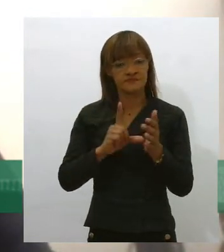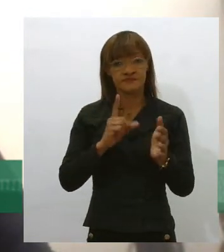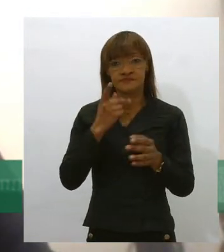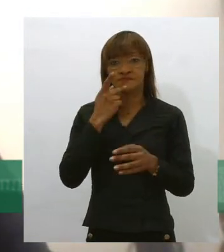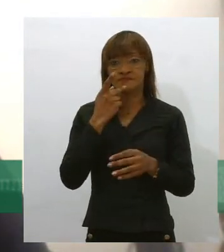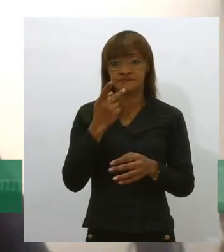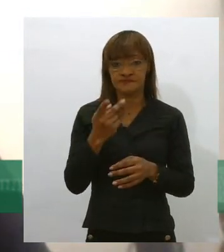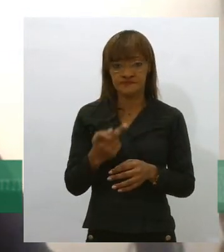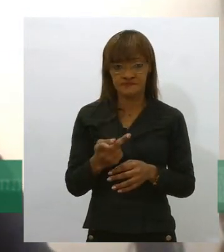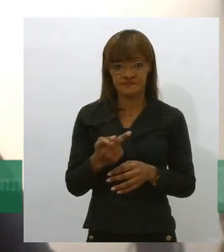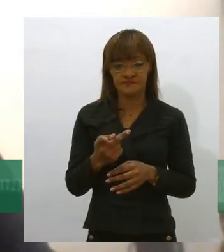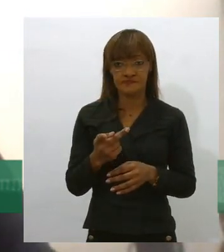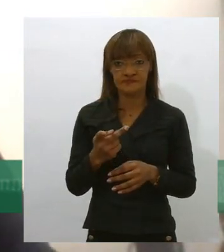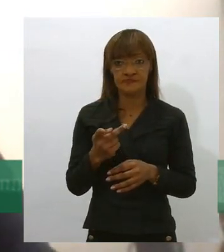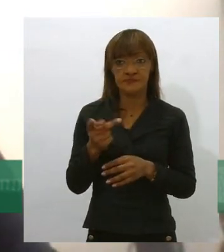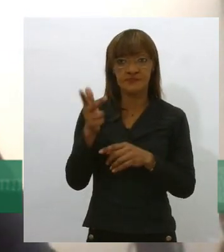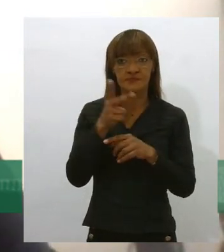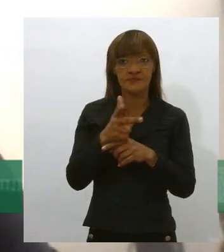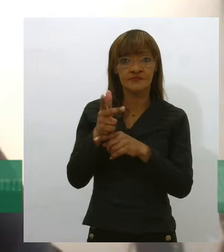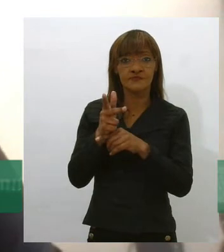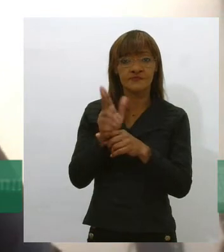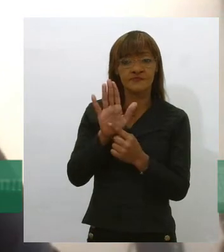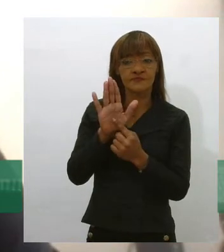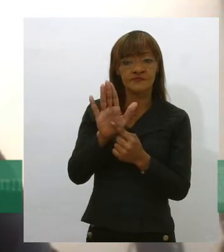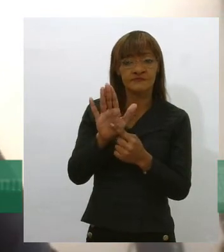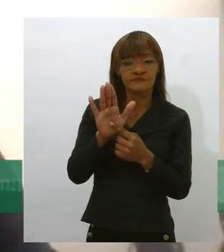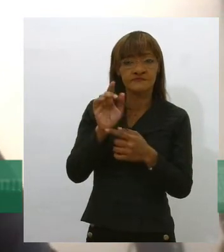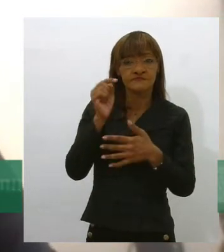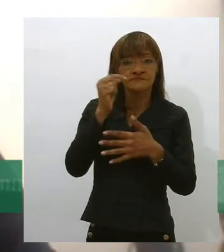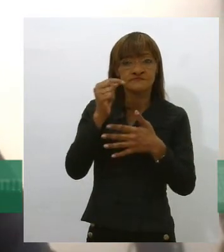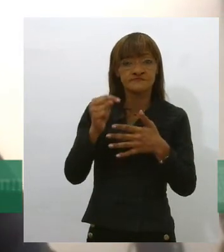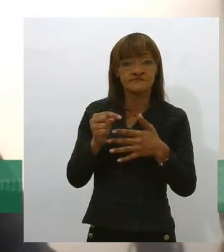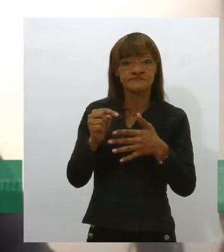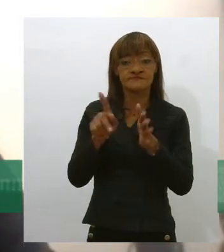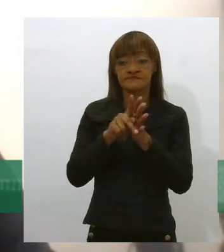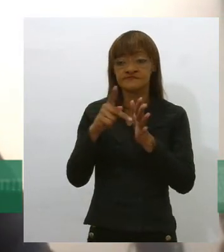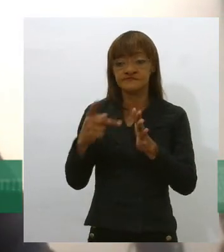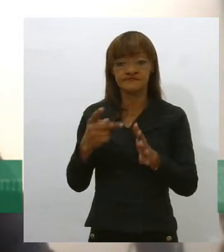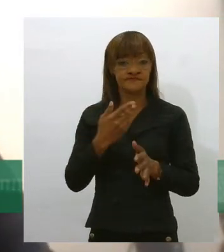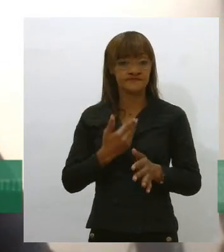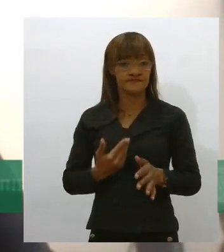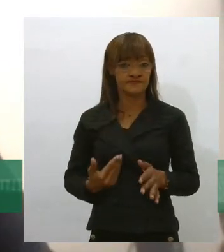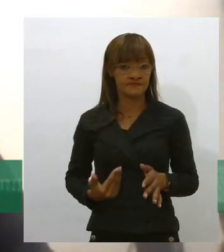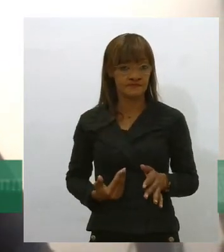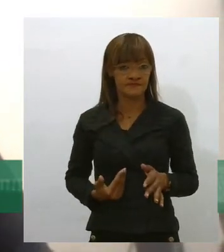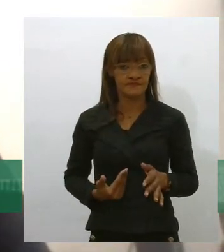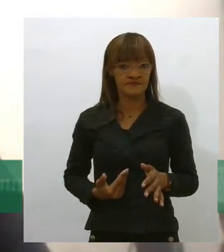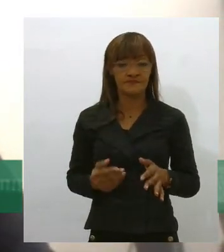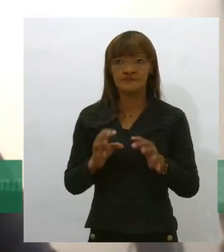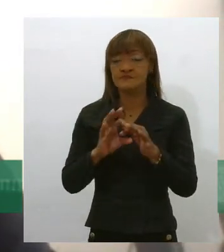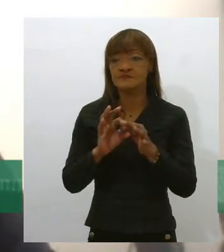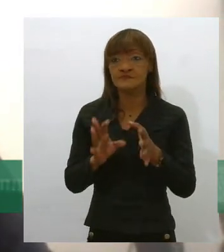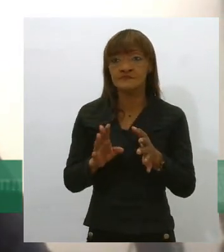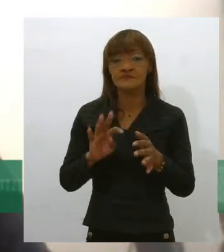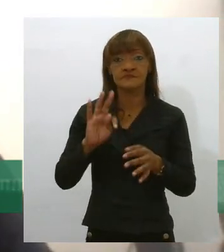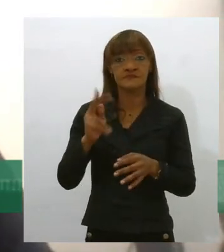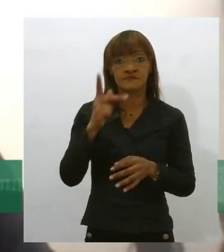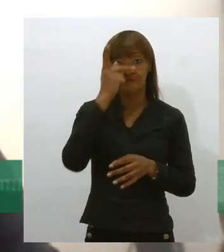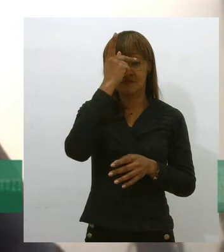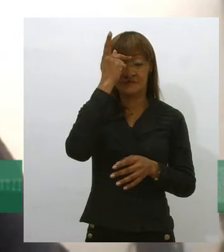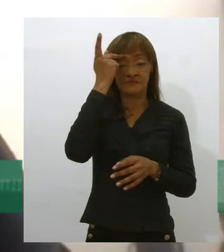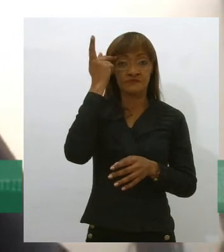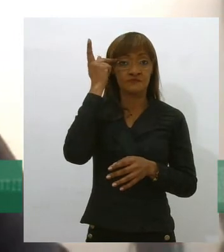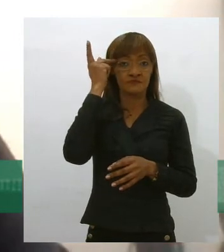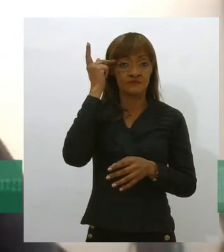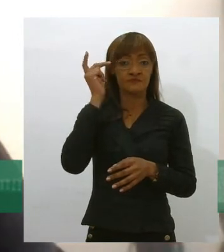isso esses canais eles são serviços públicos né é uma tô eles são concessões outorgadas a terceiros